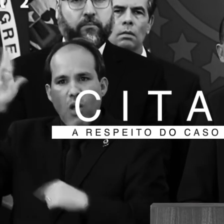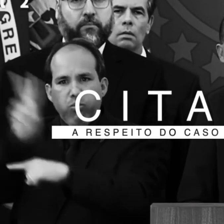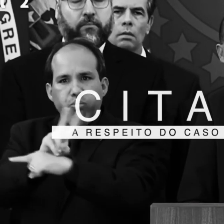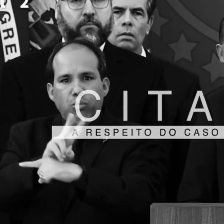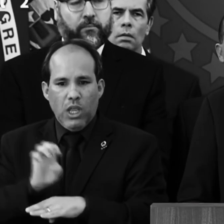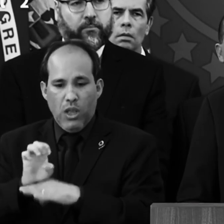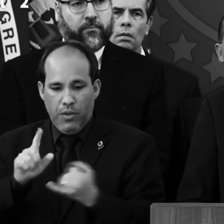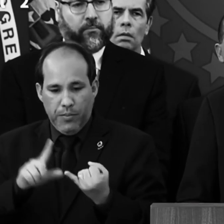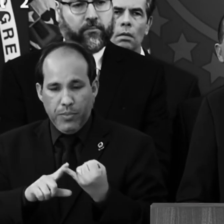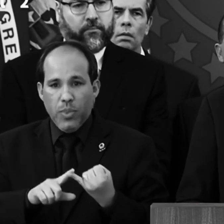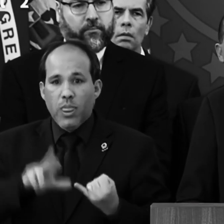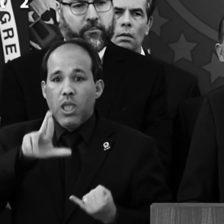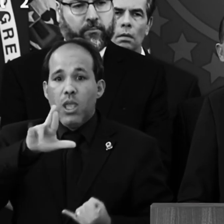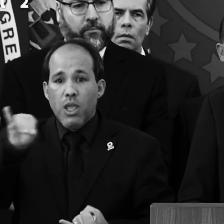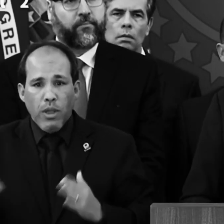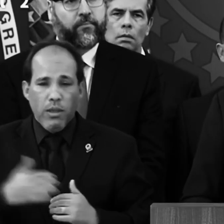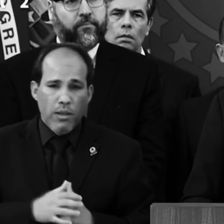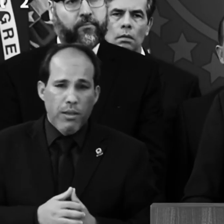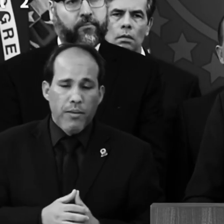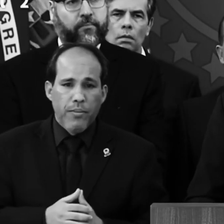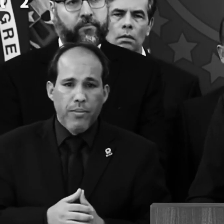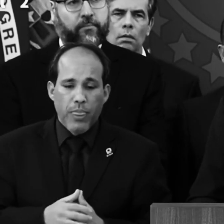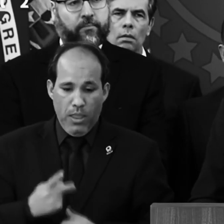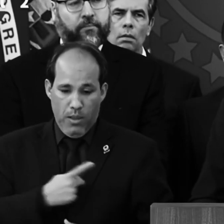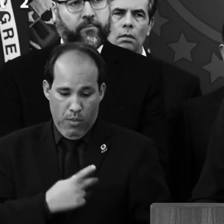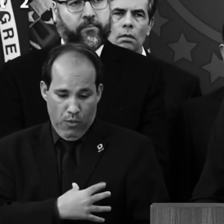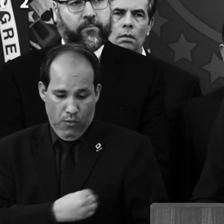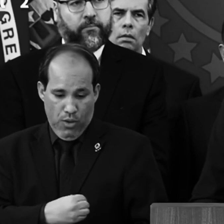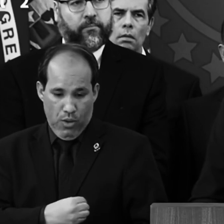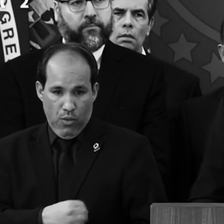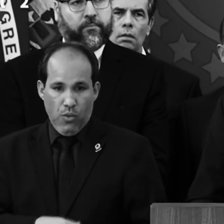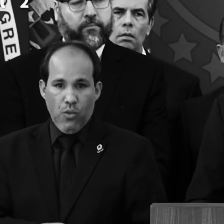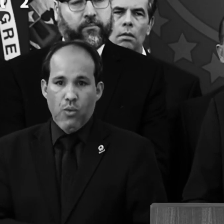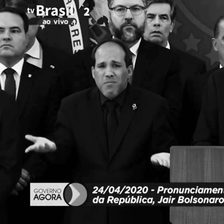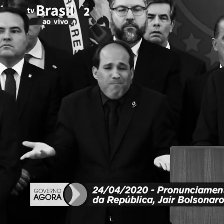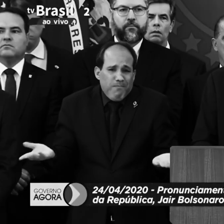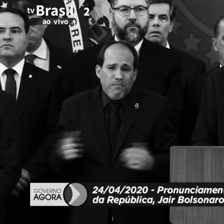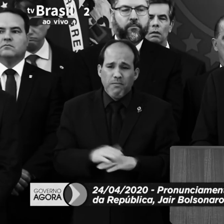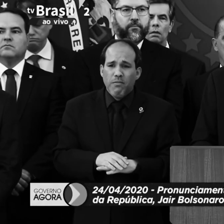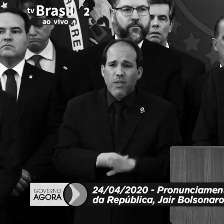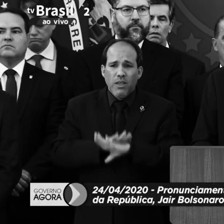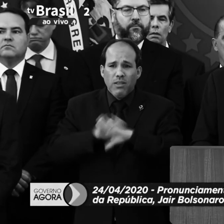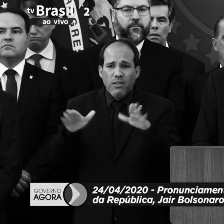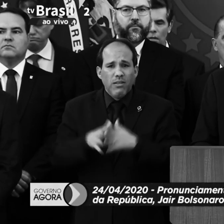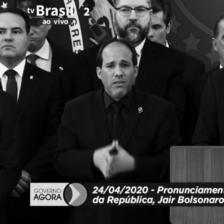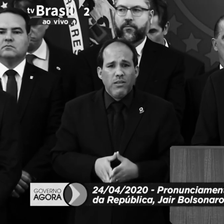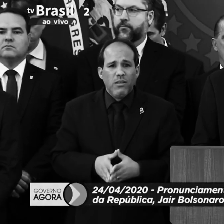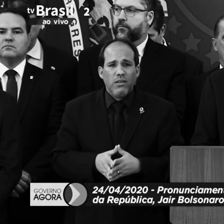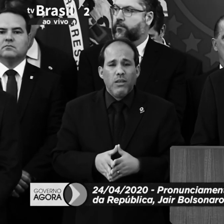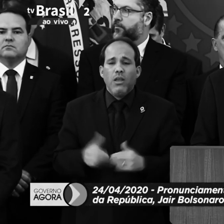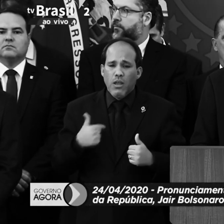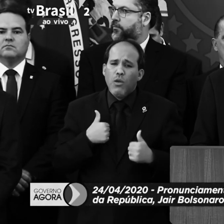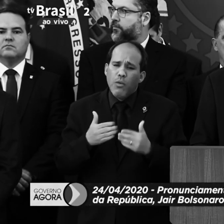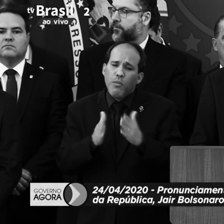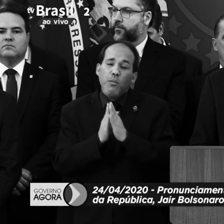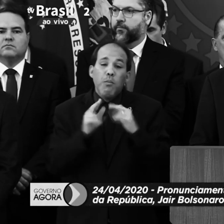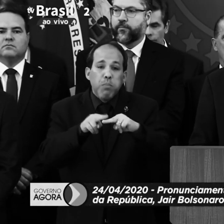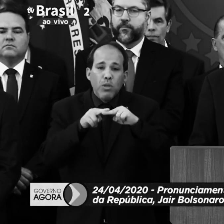O do Rio, a questão do porteiro, a questão do meu filho, 04, o Renan, eu fiz um pedido para a Polícia